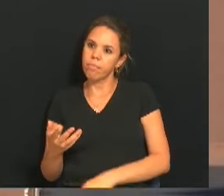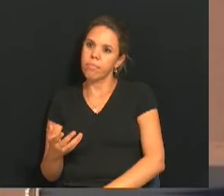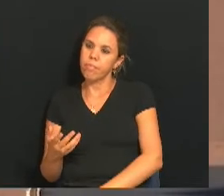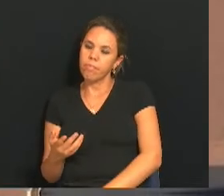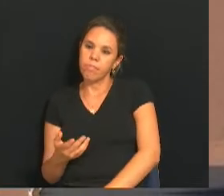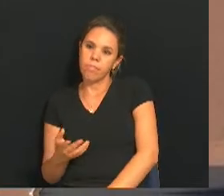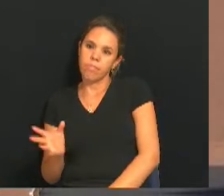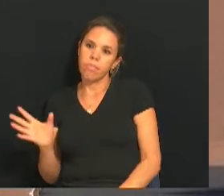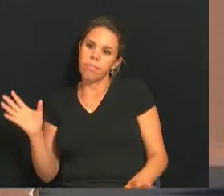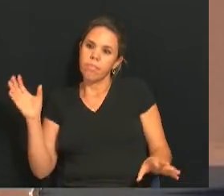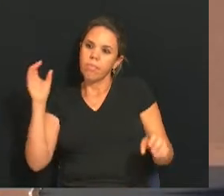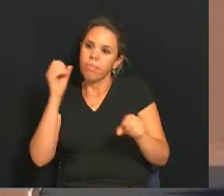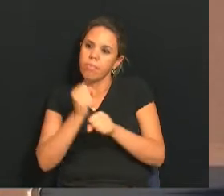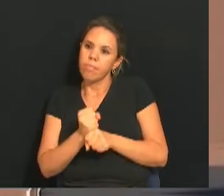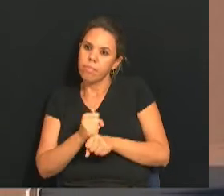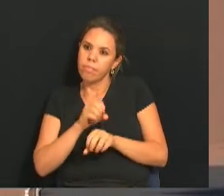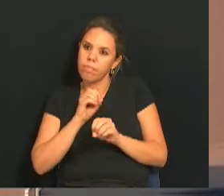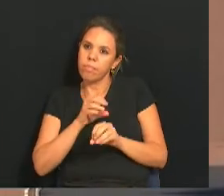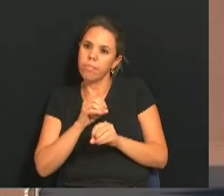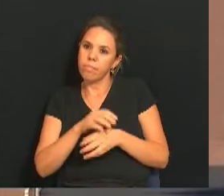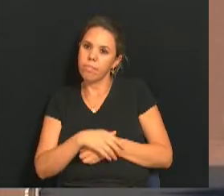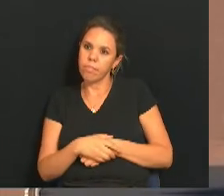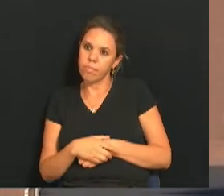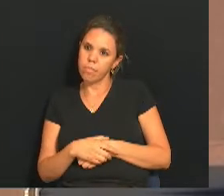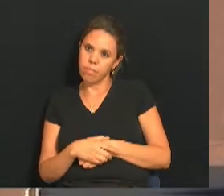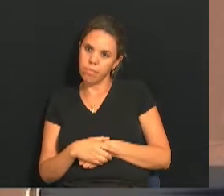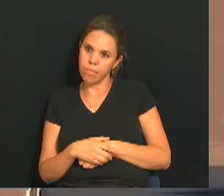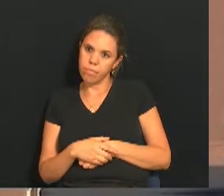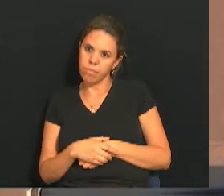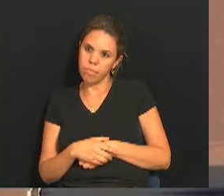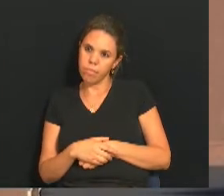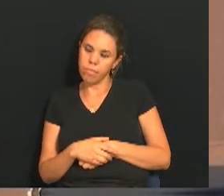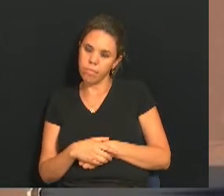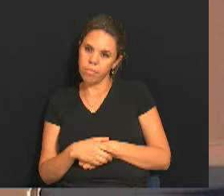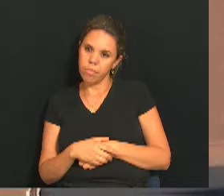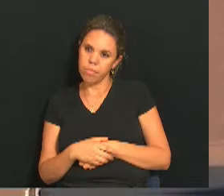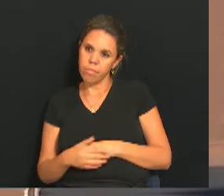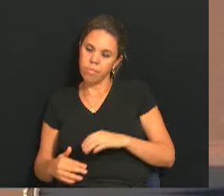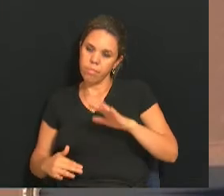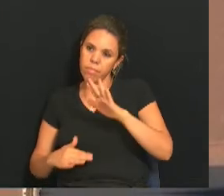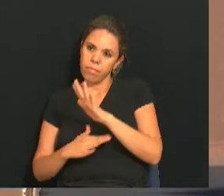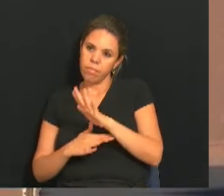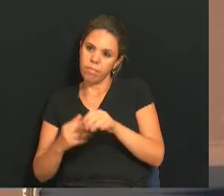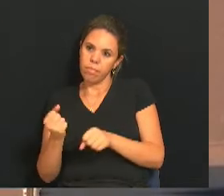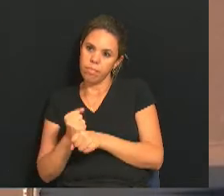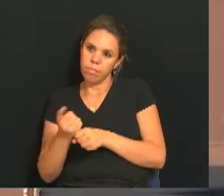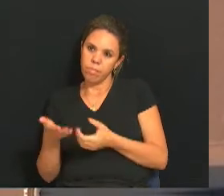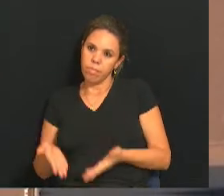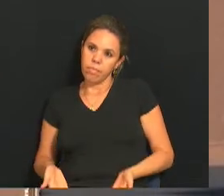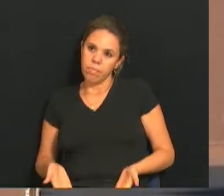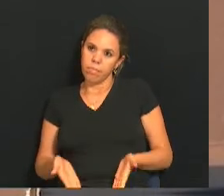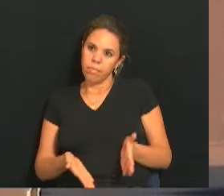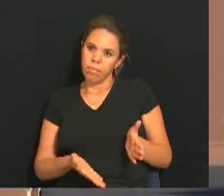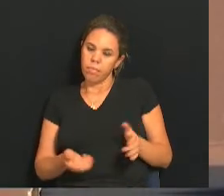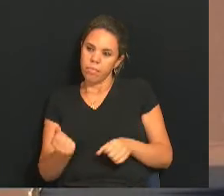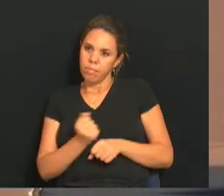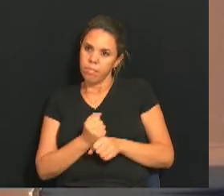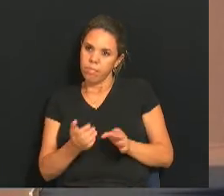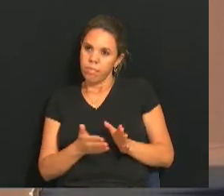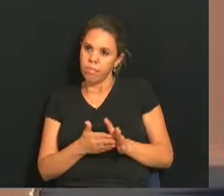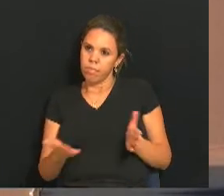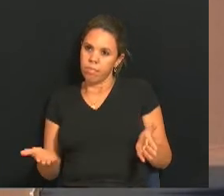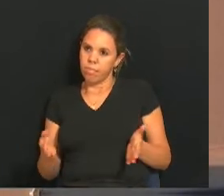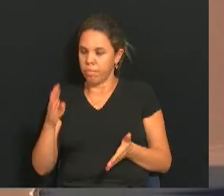todo e também na educação. Eu estou aqui na Câmara há alguns anos, e nesses últimos anos, principalmente a